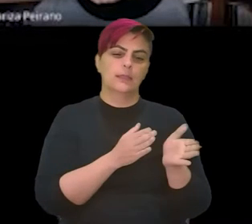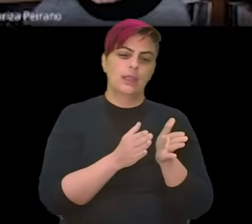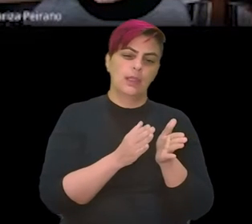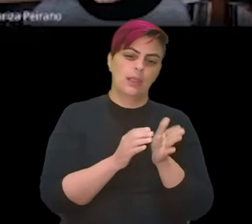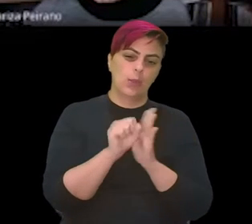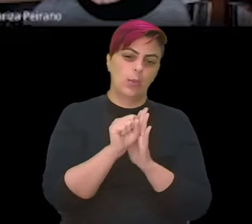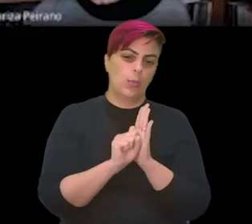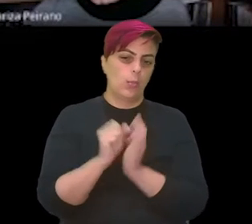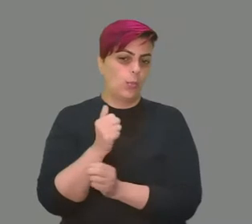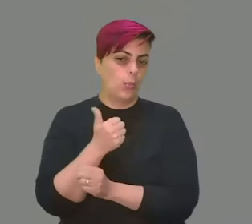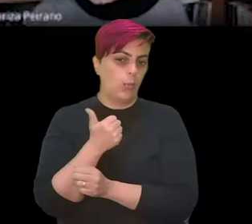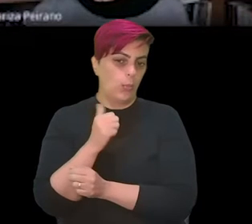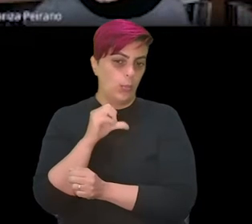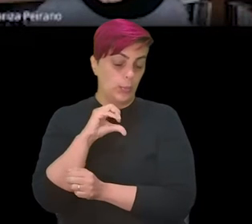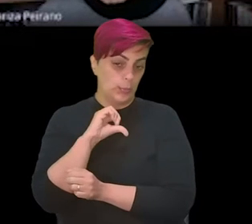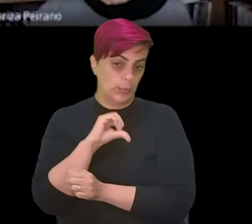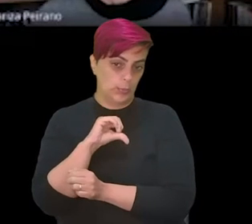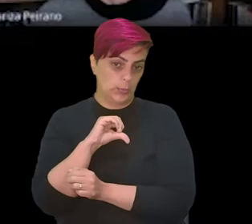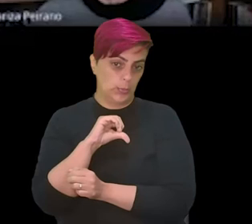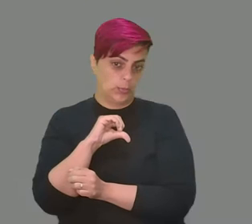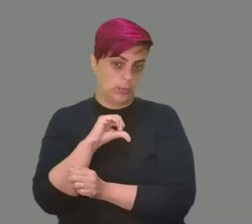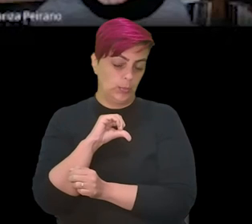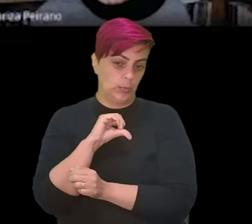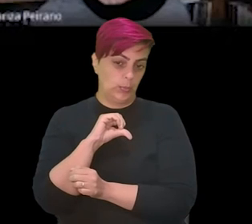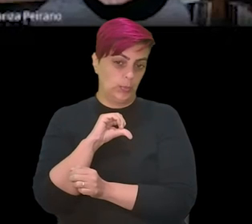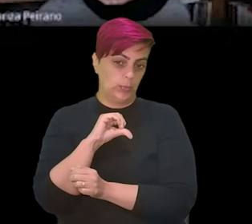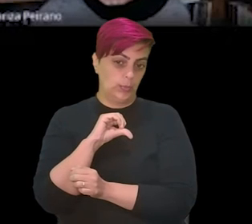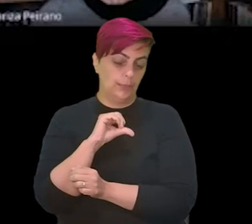do século XIX,